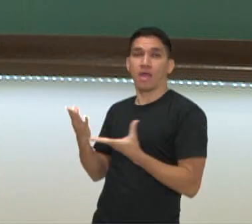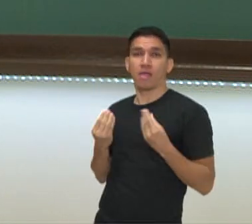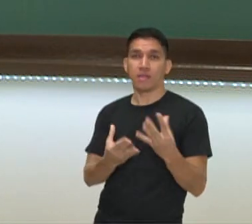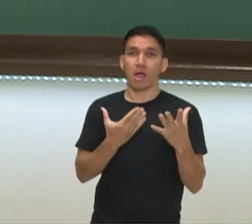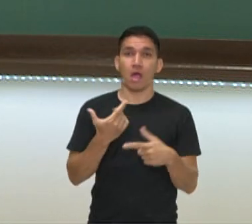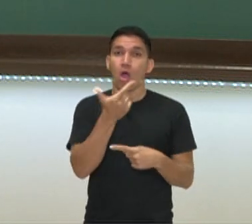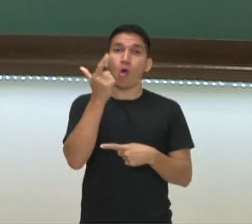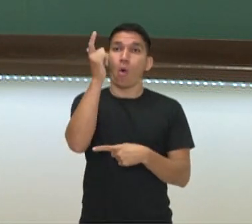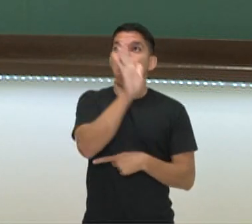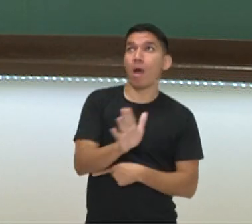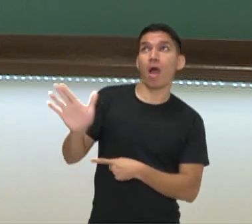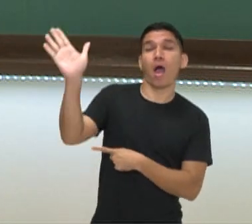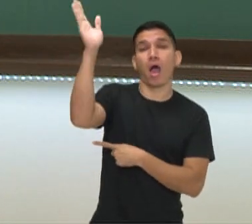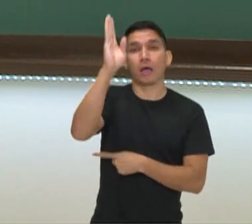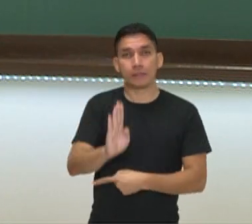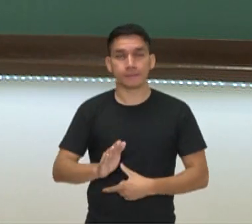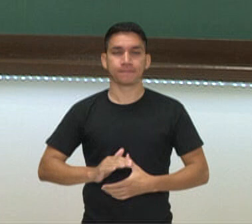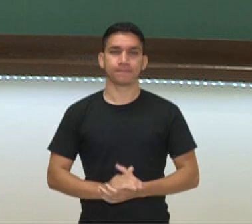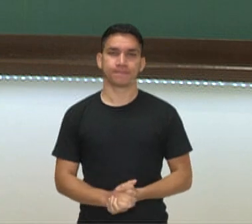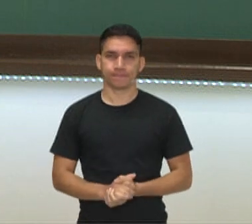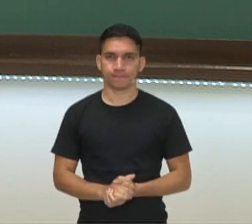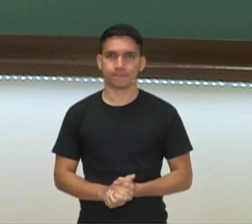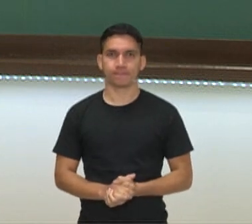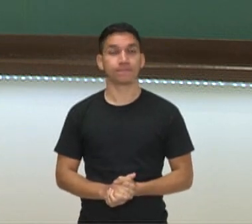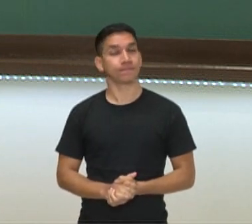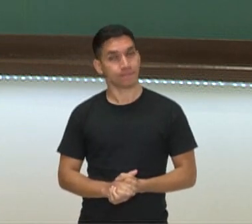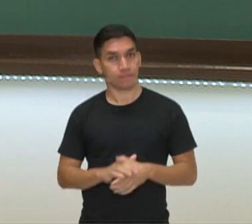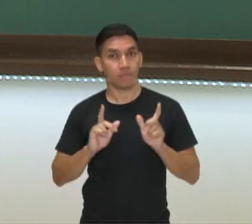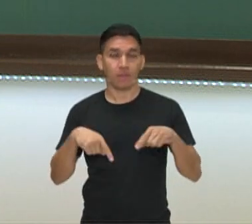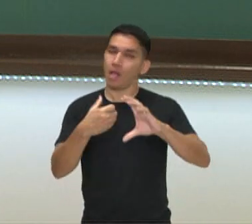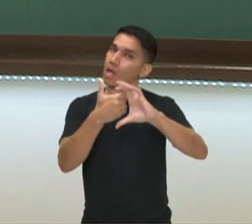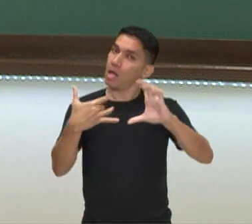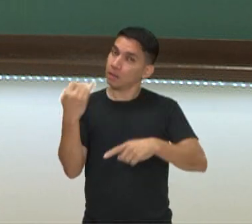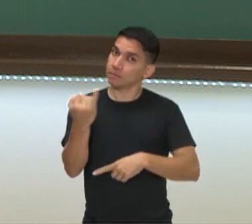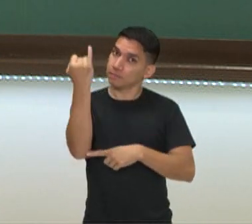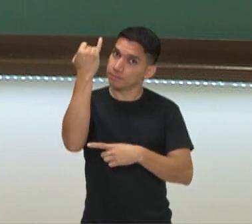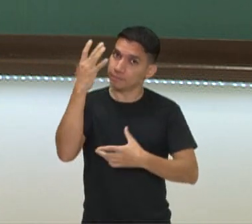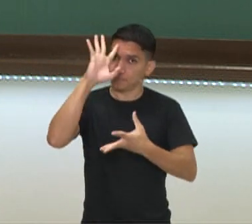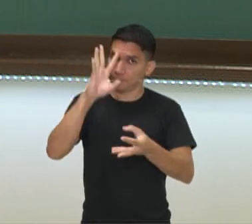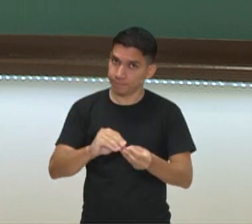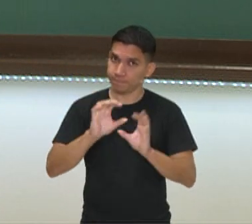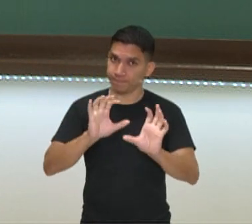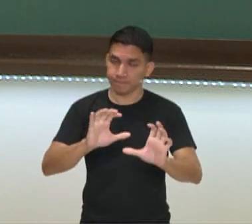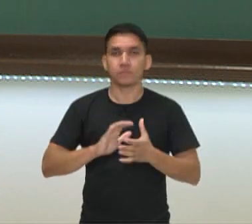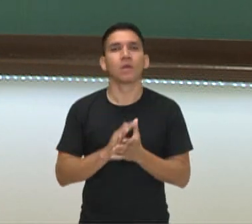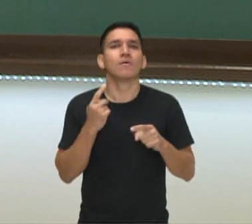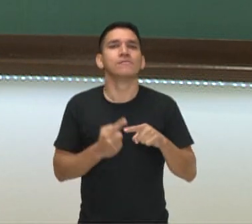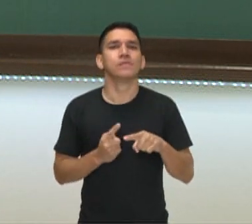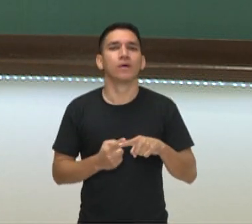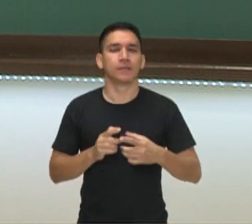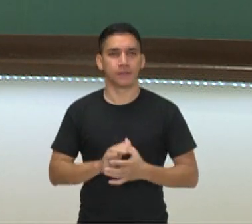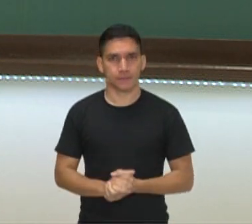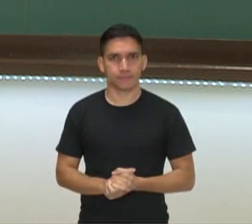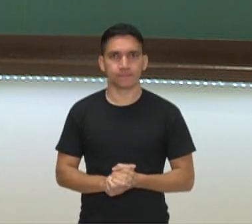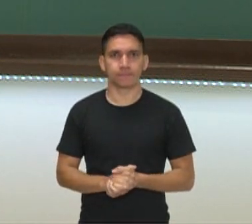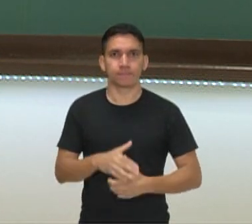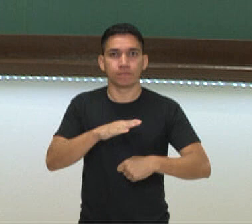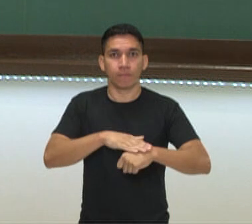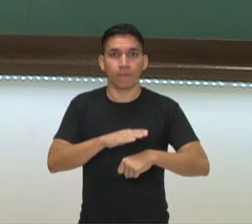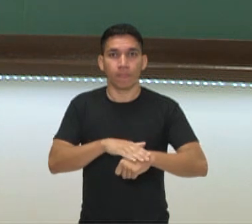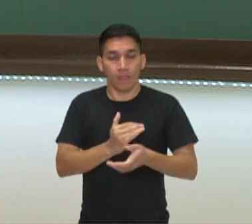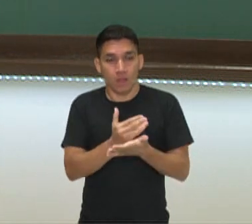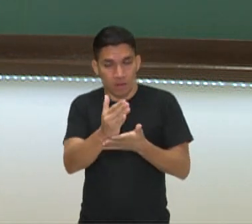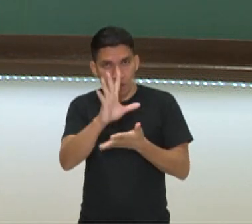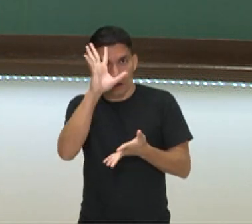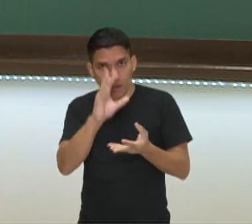a nação como um todo. Então, essa característica é muito importante, pessoal, porque parte de um